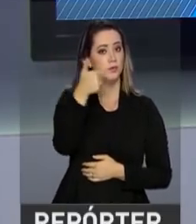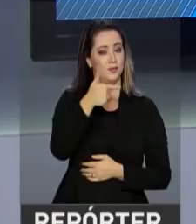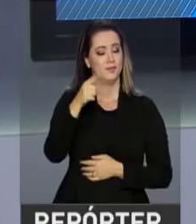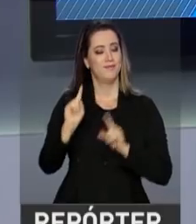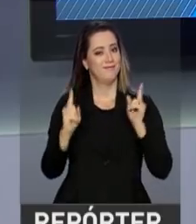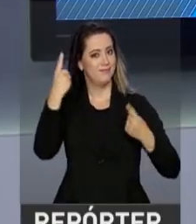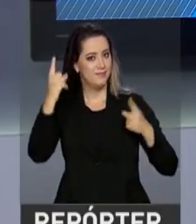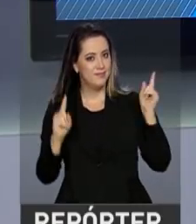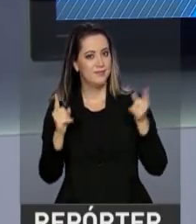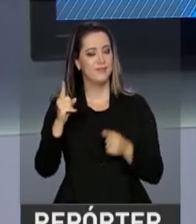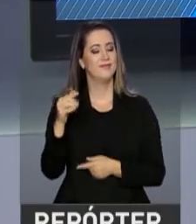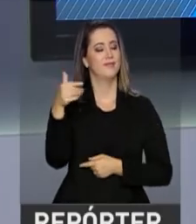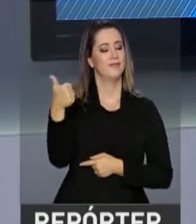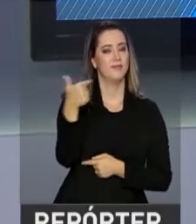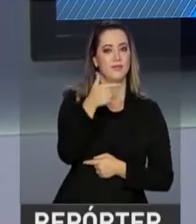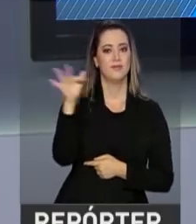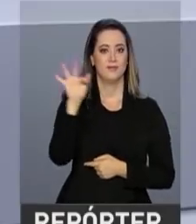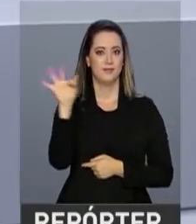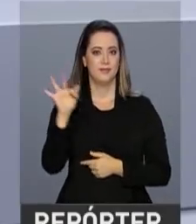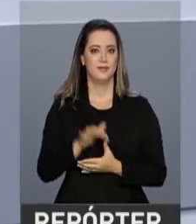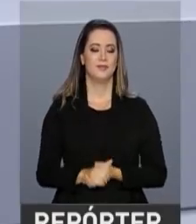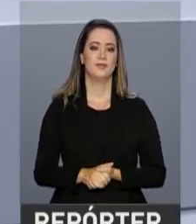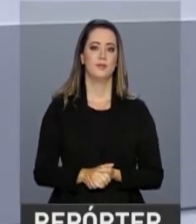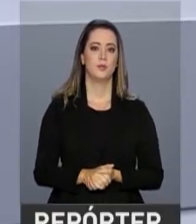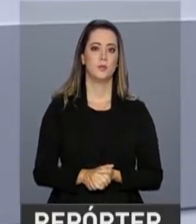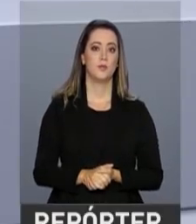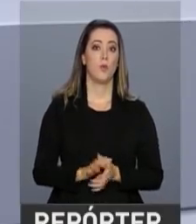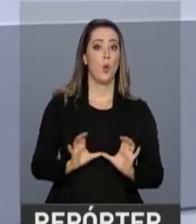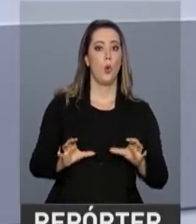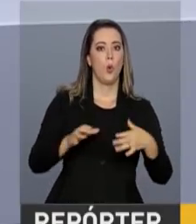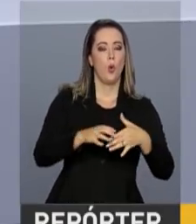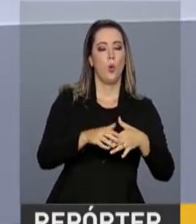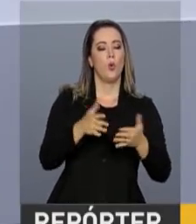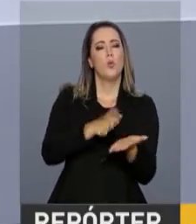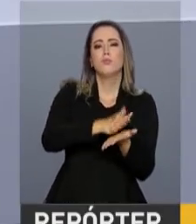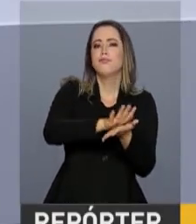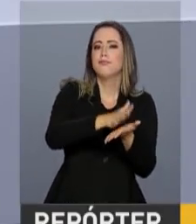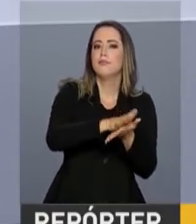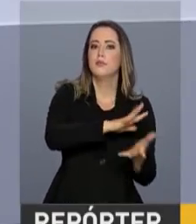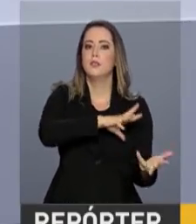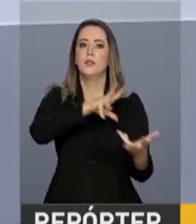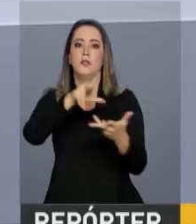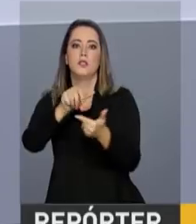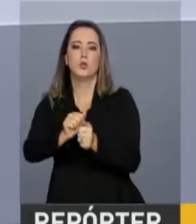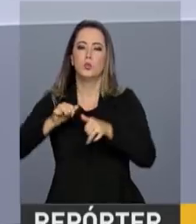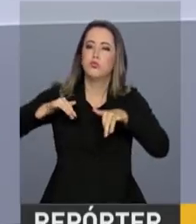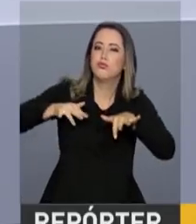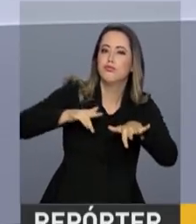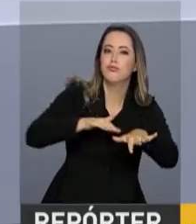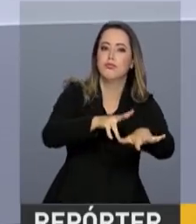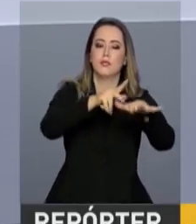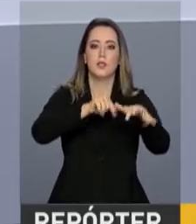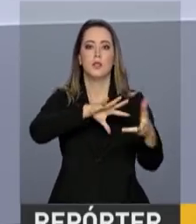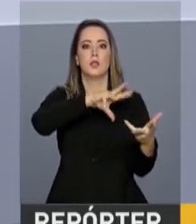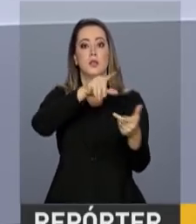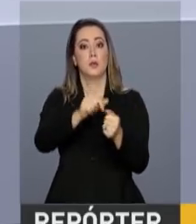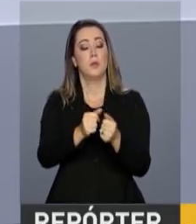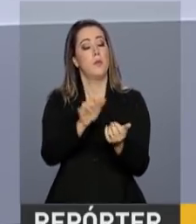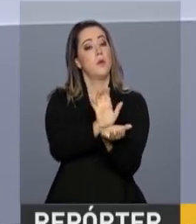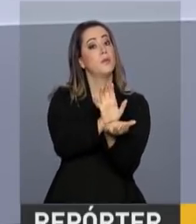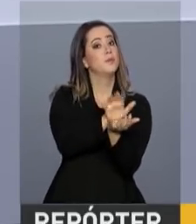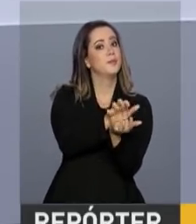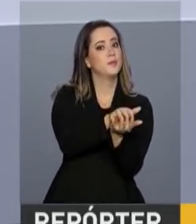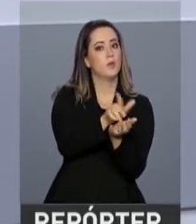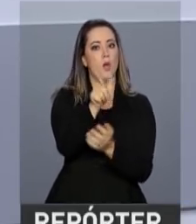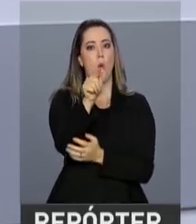de carnaval 12 de fevereiro o maior bloco de carnaval do mundo que arrasta milhões de pessoas pelas ruas de recife o